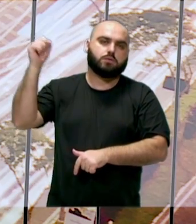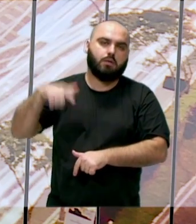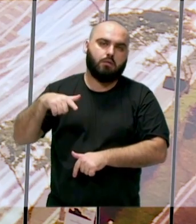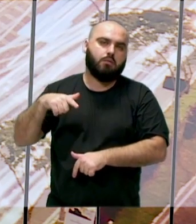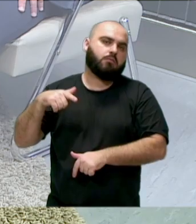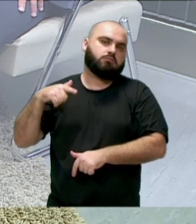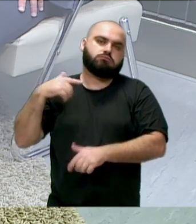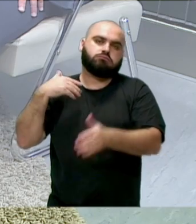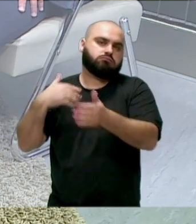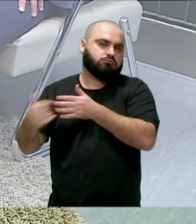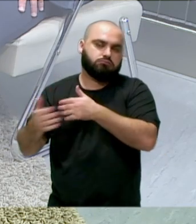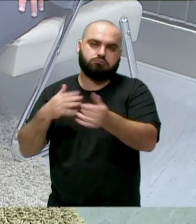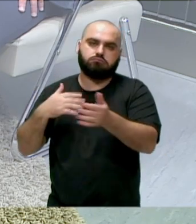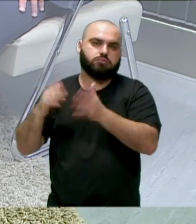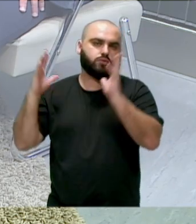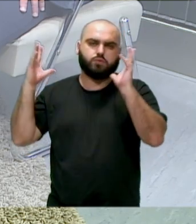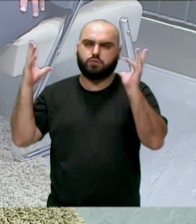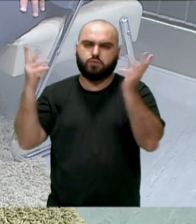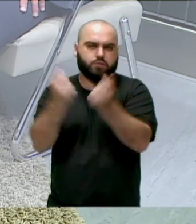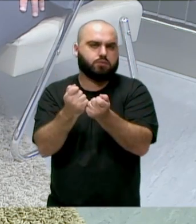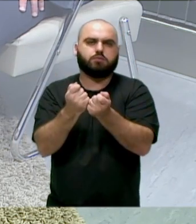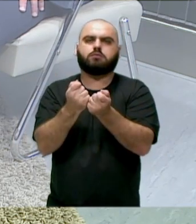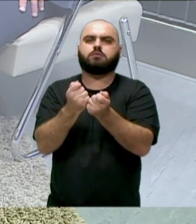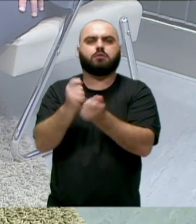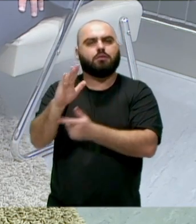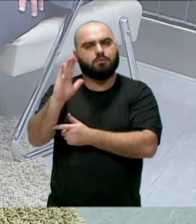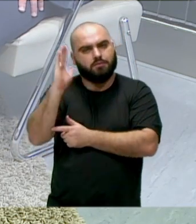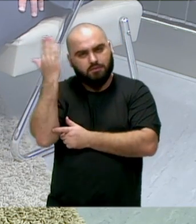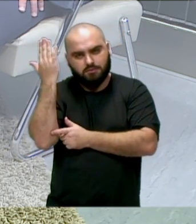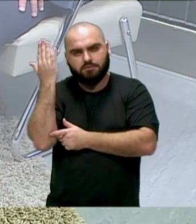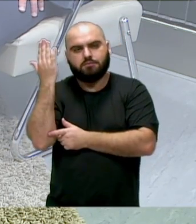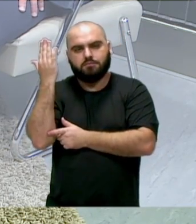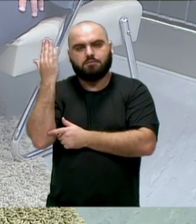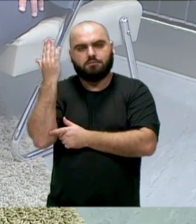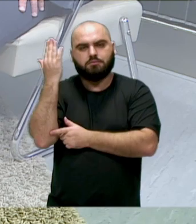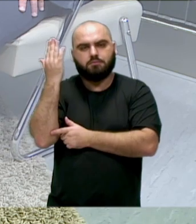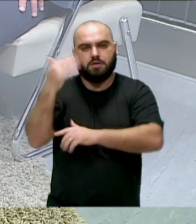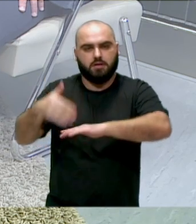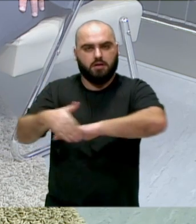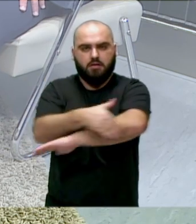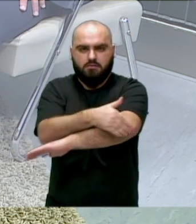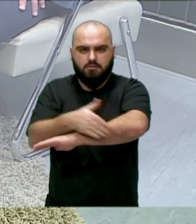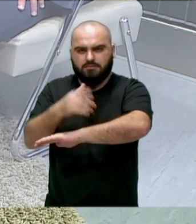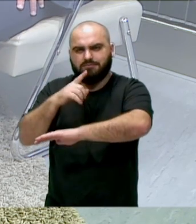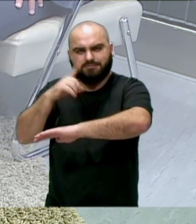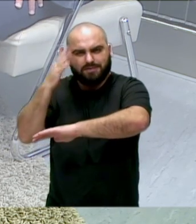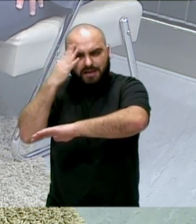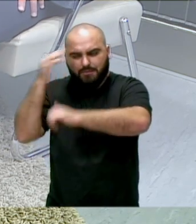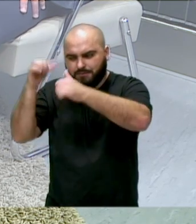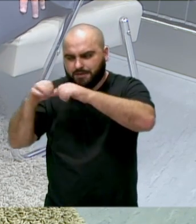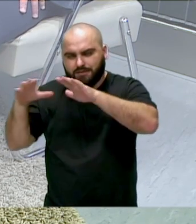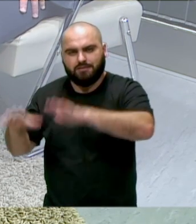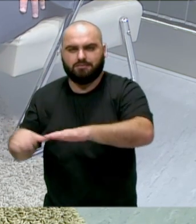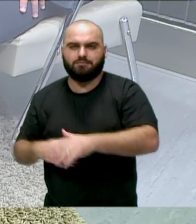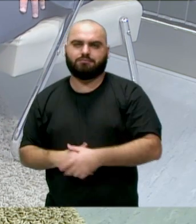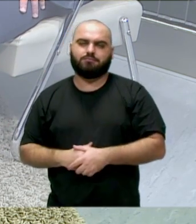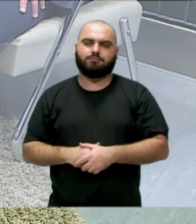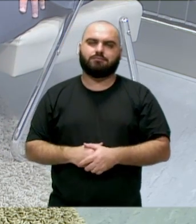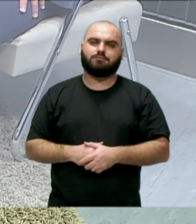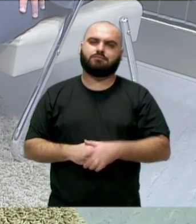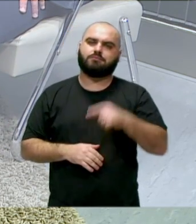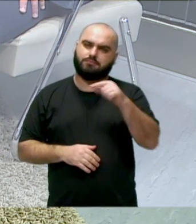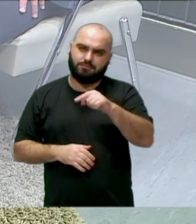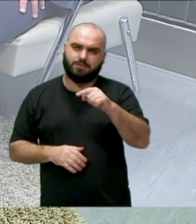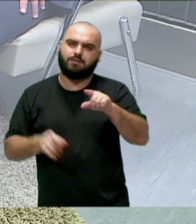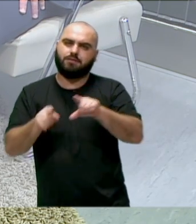mercê de todas as circunstâncias que a rua proporciona e também ali acaba,